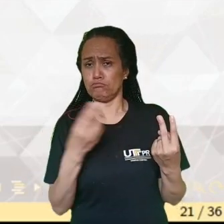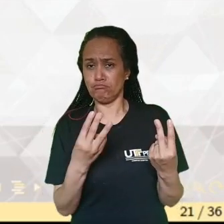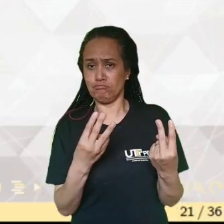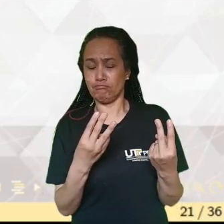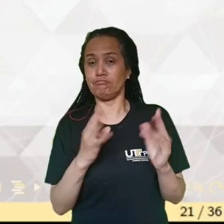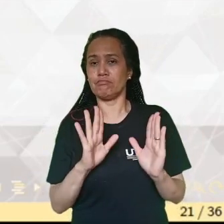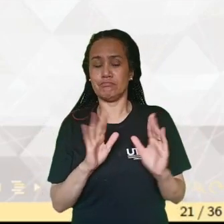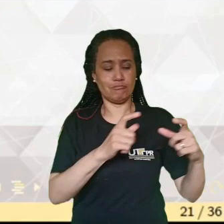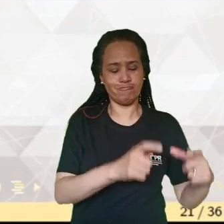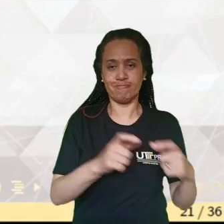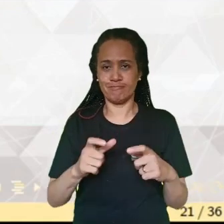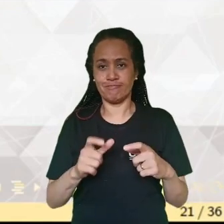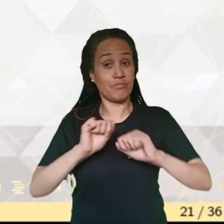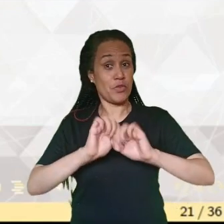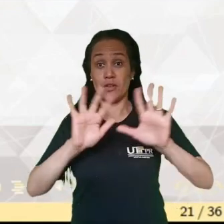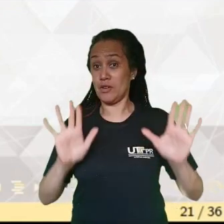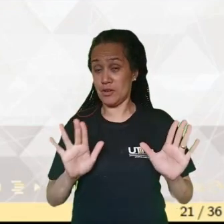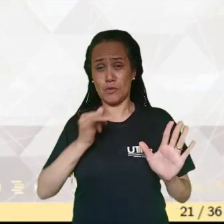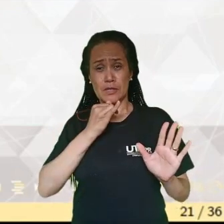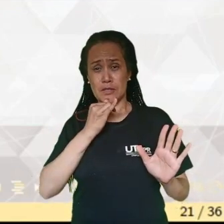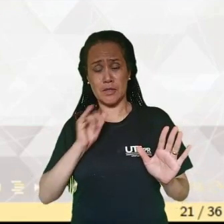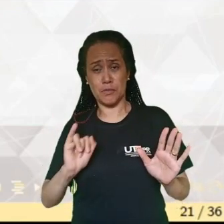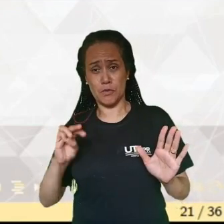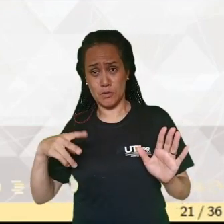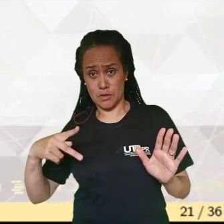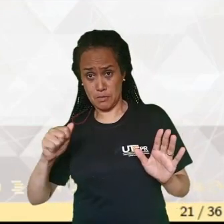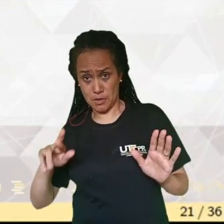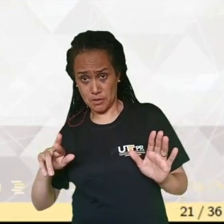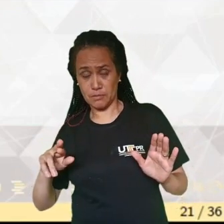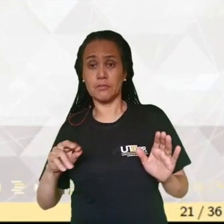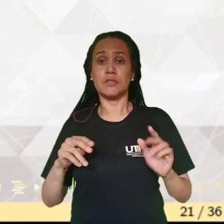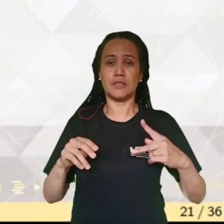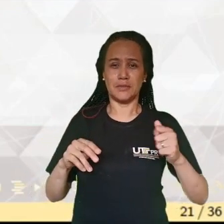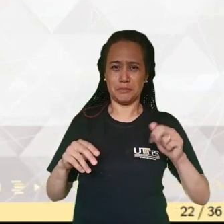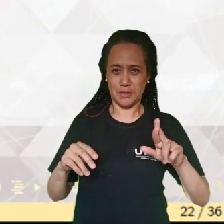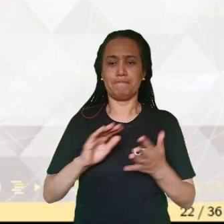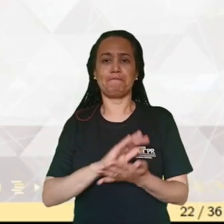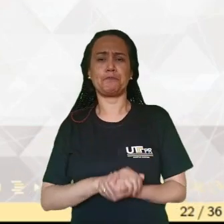na terceira posição. Isso fica claro, que eu tenho um caso ímpar e um caso par.